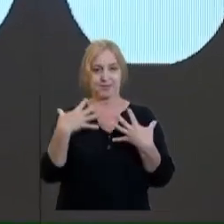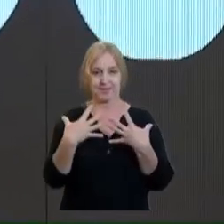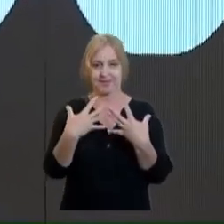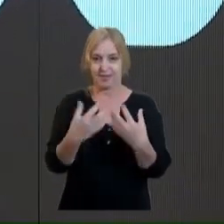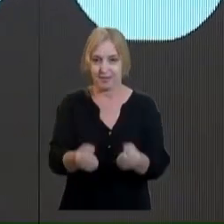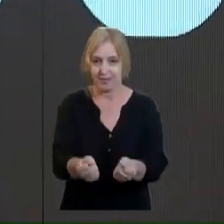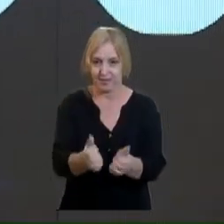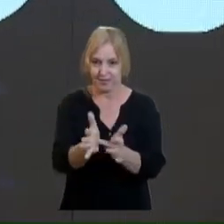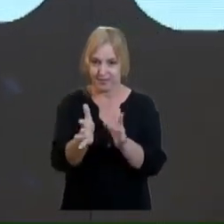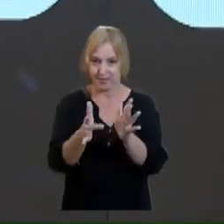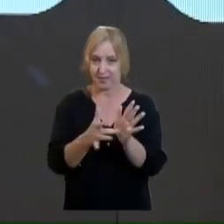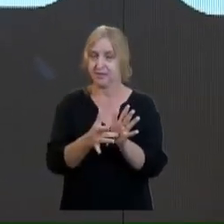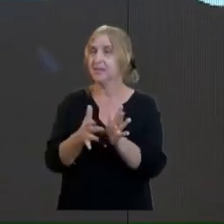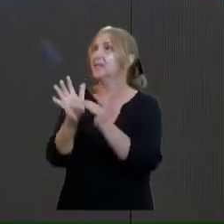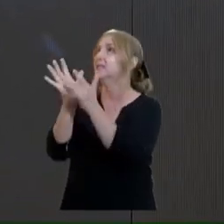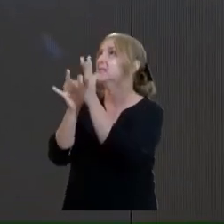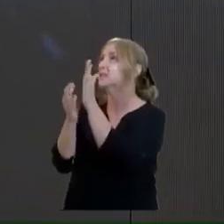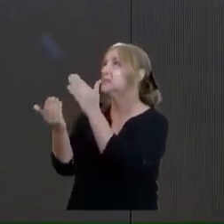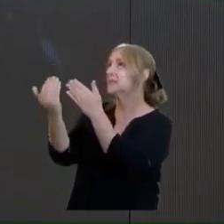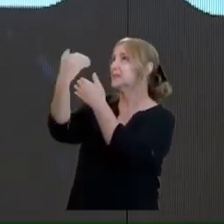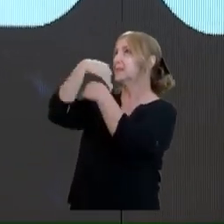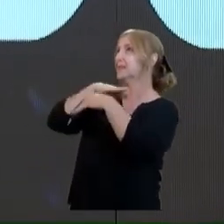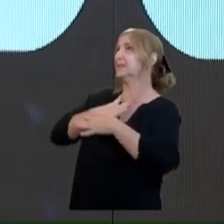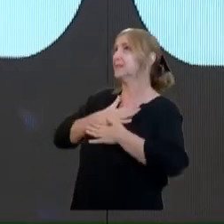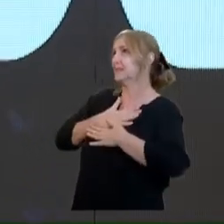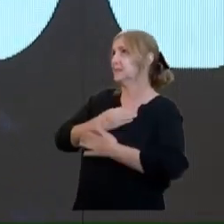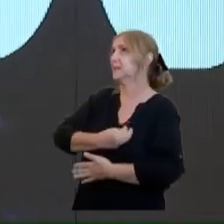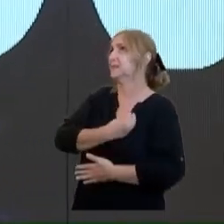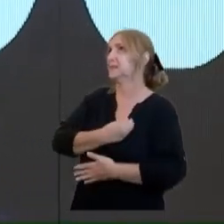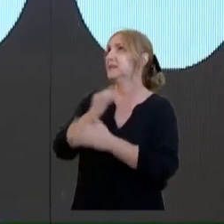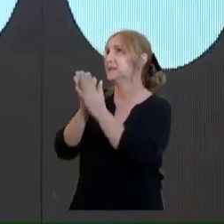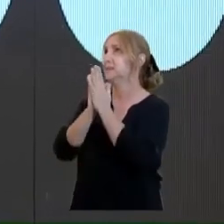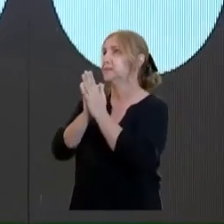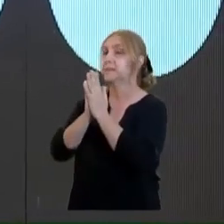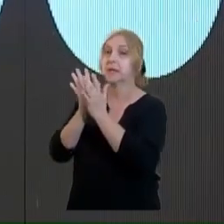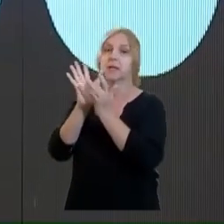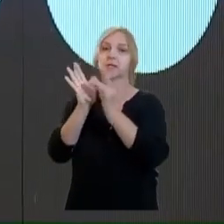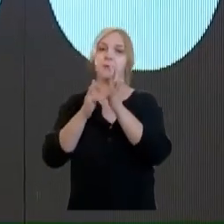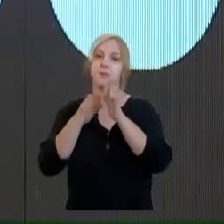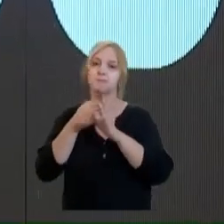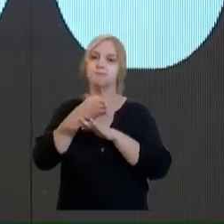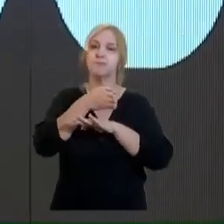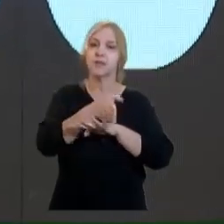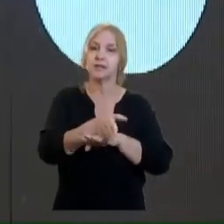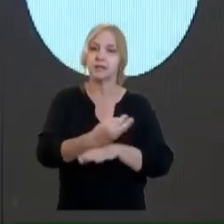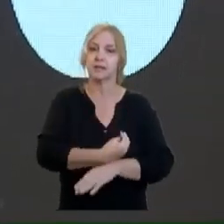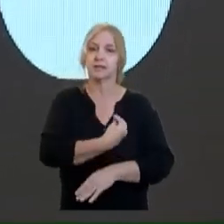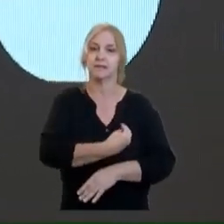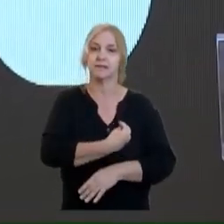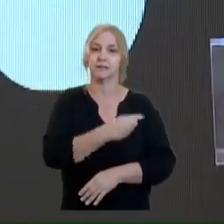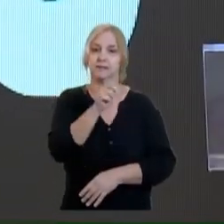no momento que ela diz, Jesus, entra na minha vida. Jesus entra.